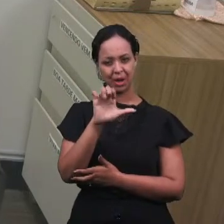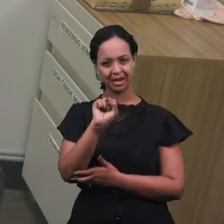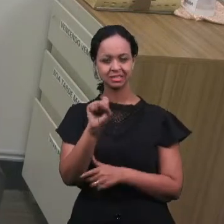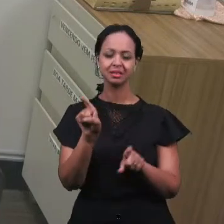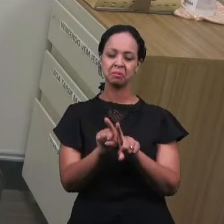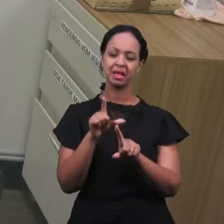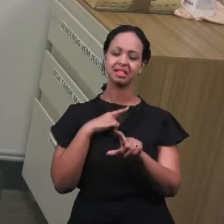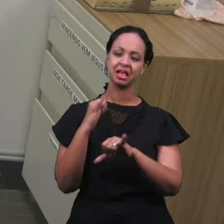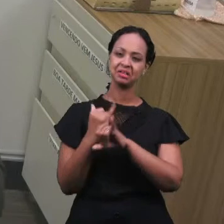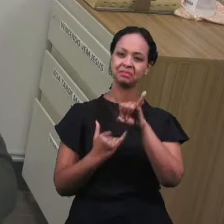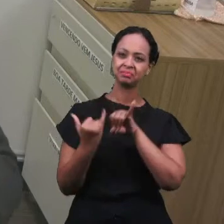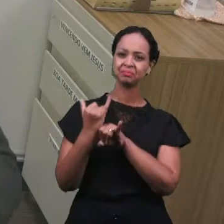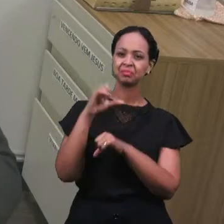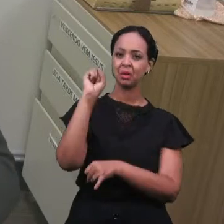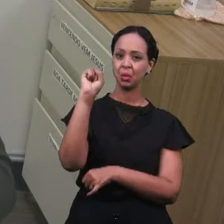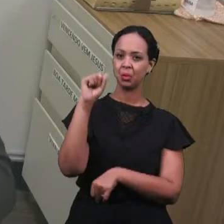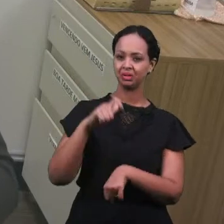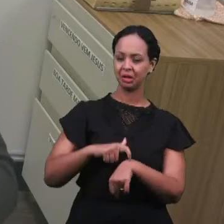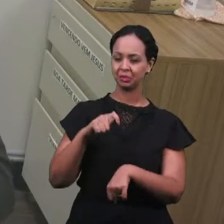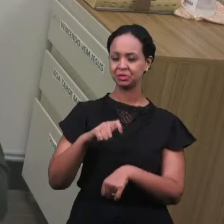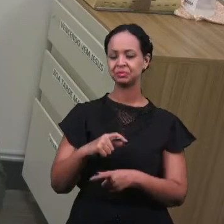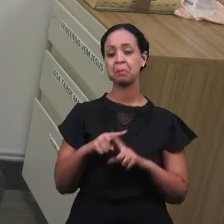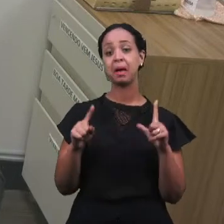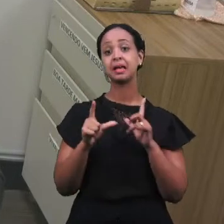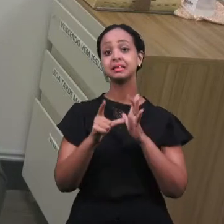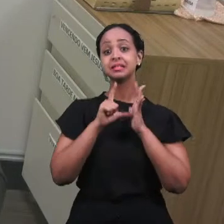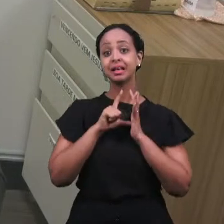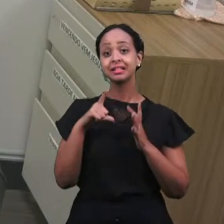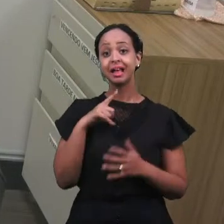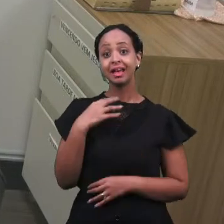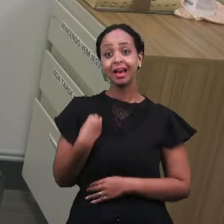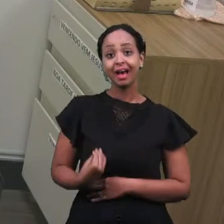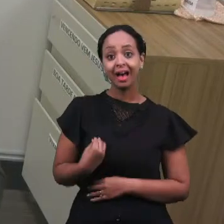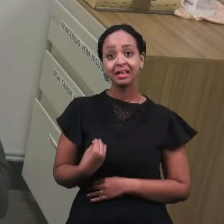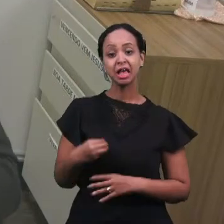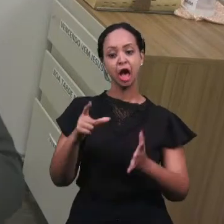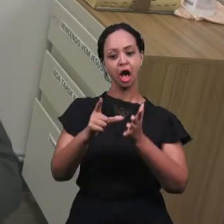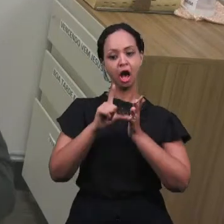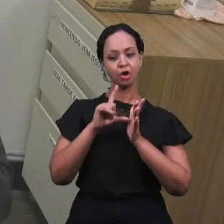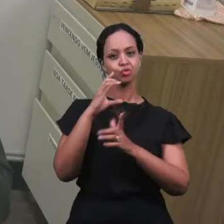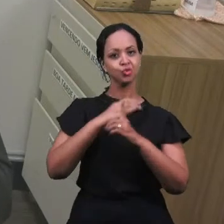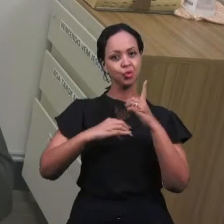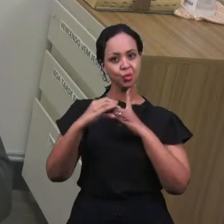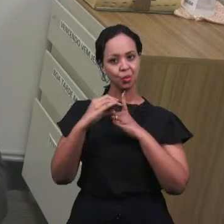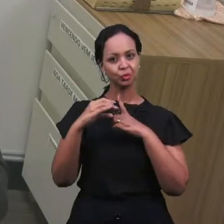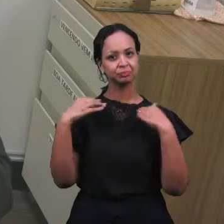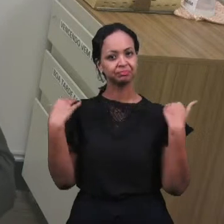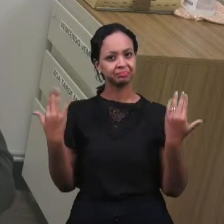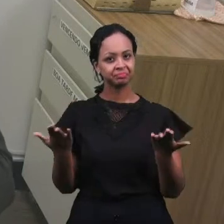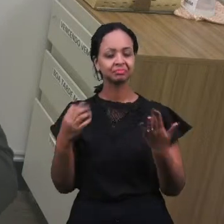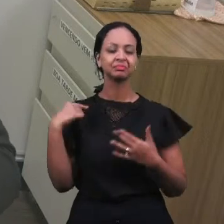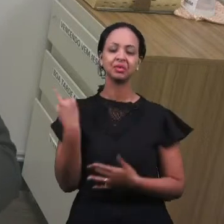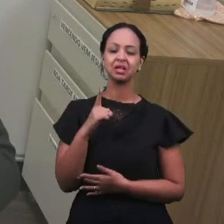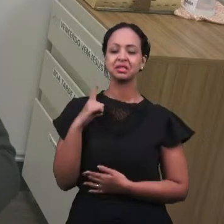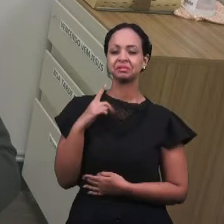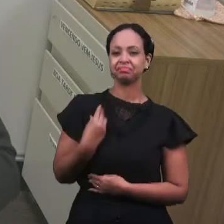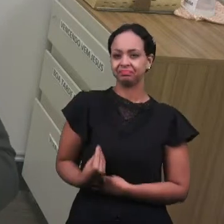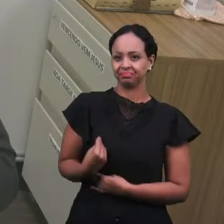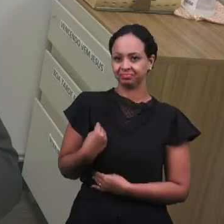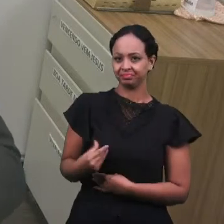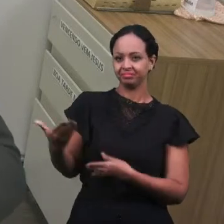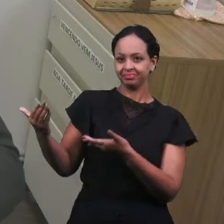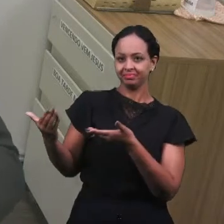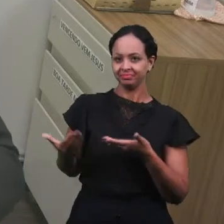às 8 horas da noite. Porém, antes, nós temos aqui o nosso pré-culto e hoje nós estamos recebendo aqui no